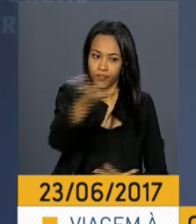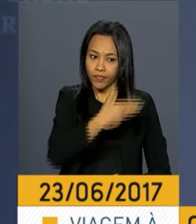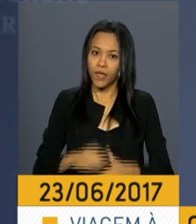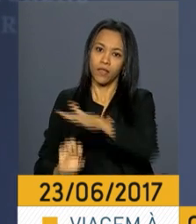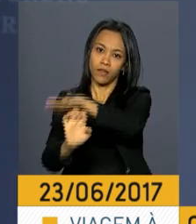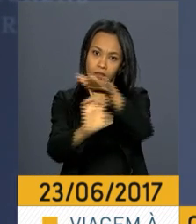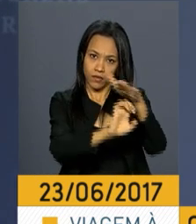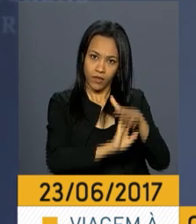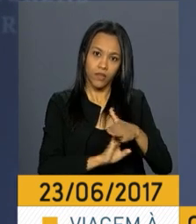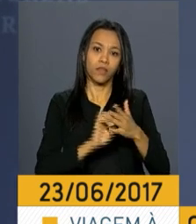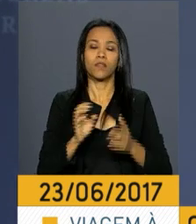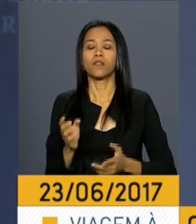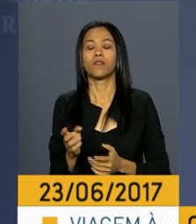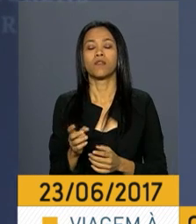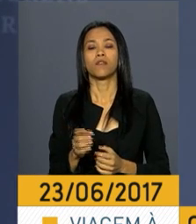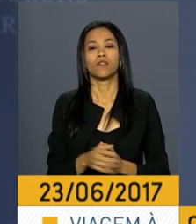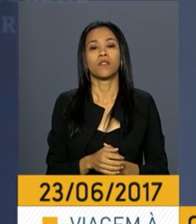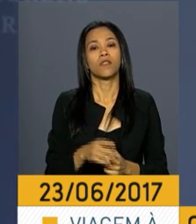nessa vertente